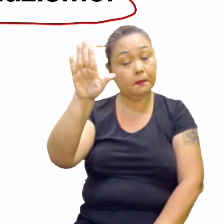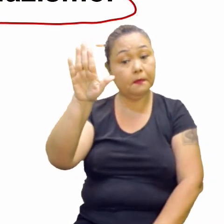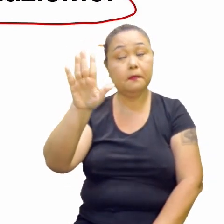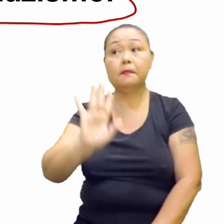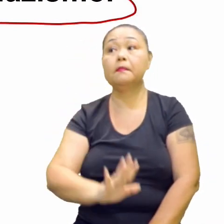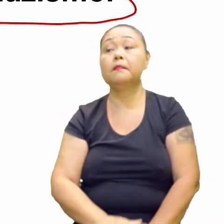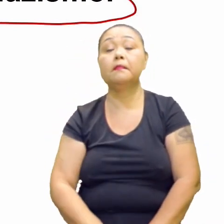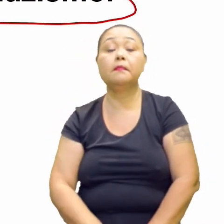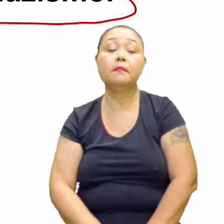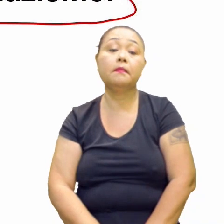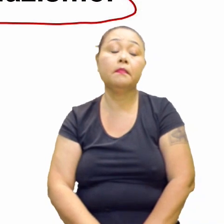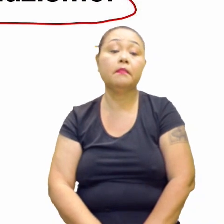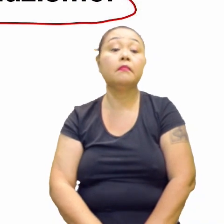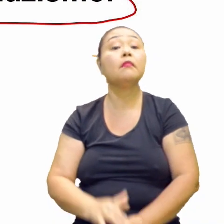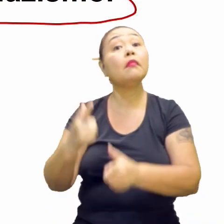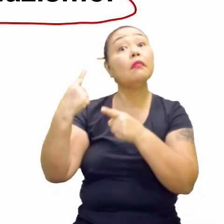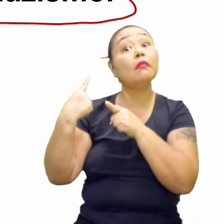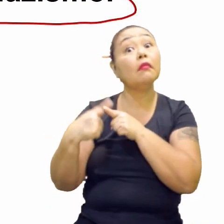Por quê?